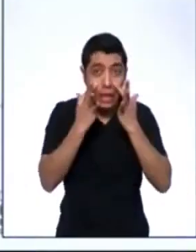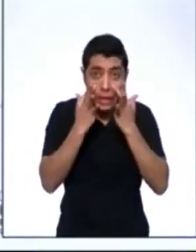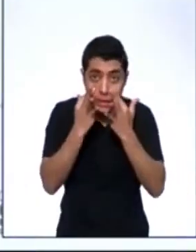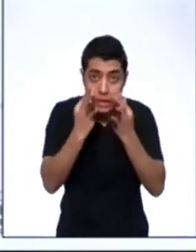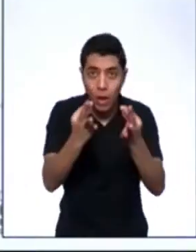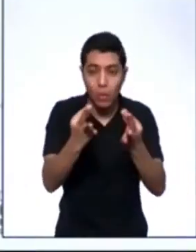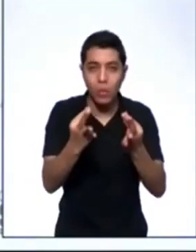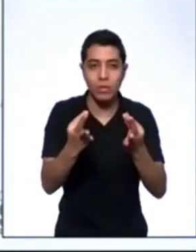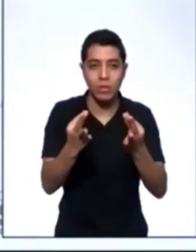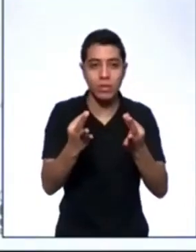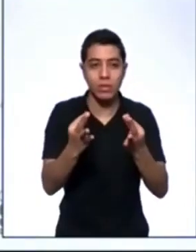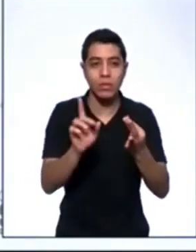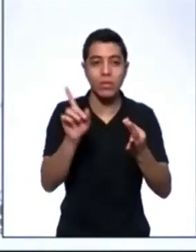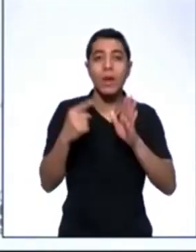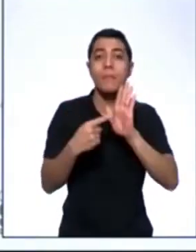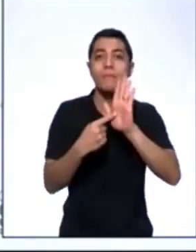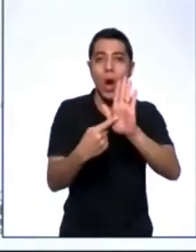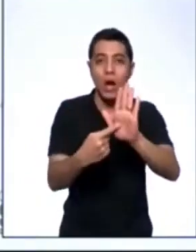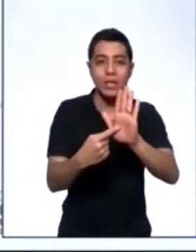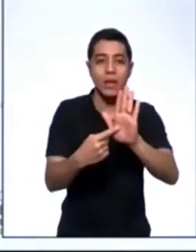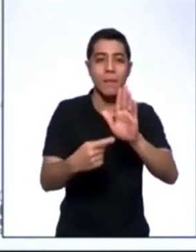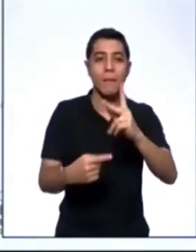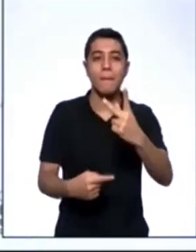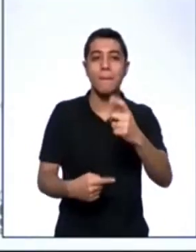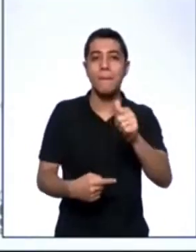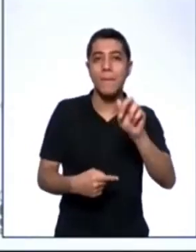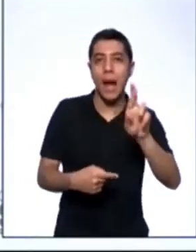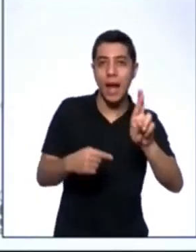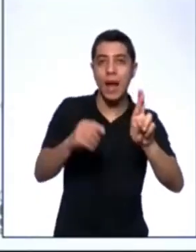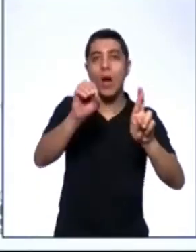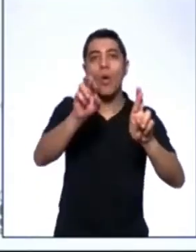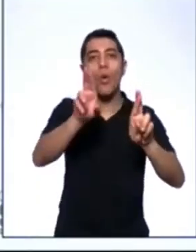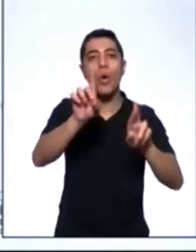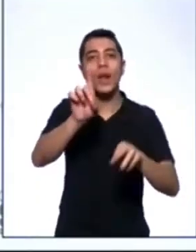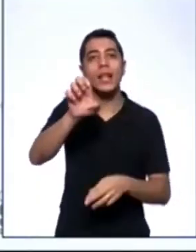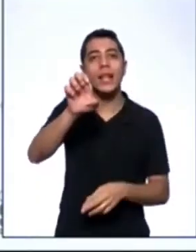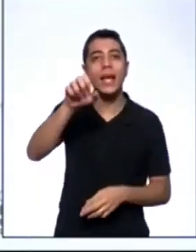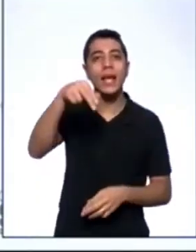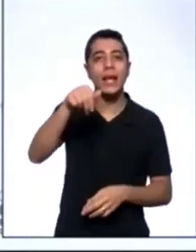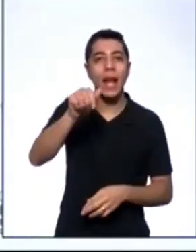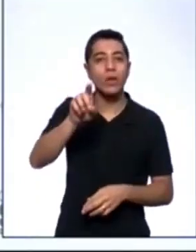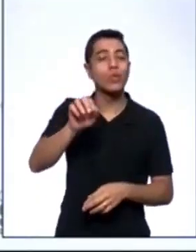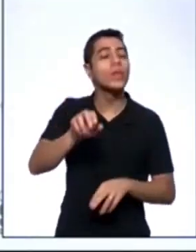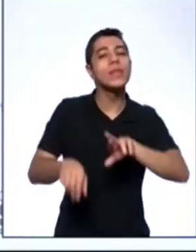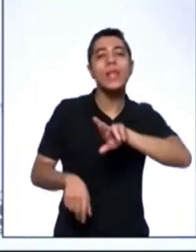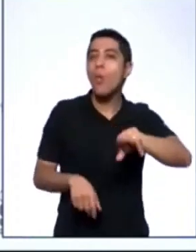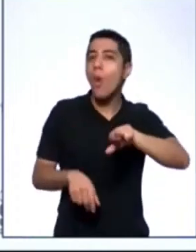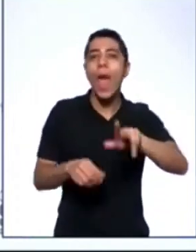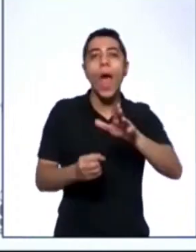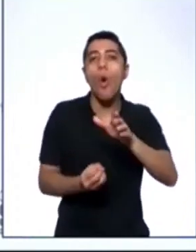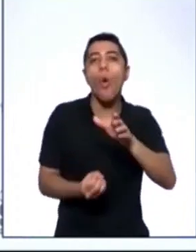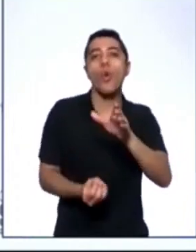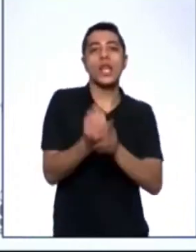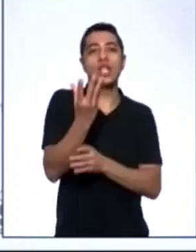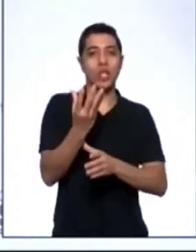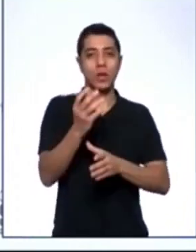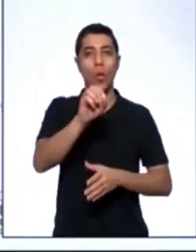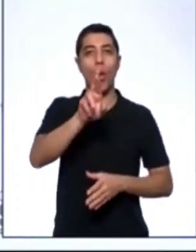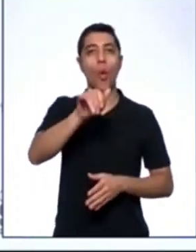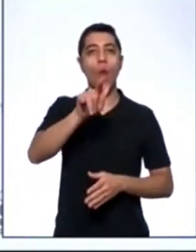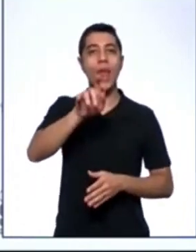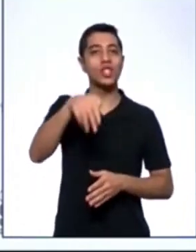não é a origem porque o x não é zero e o Y não é zero não é a